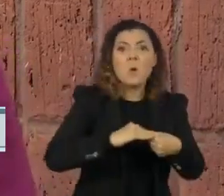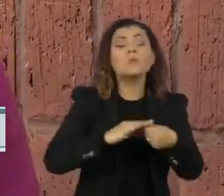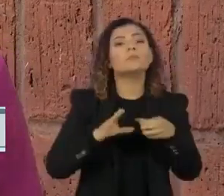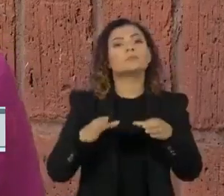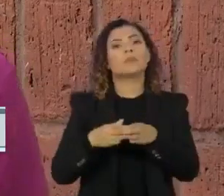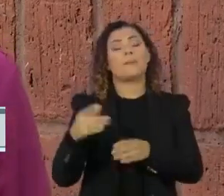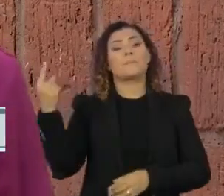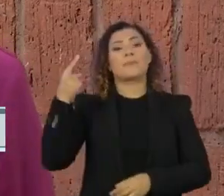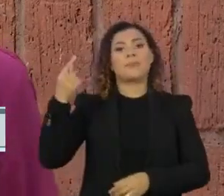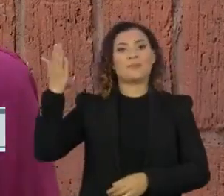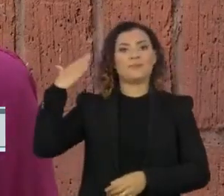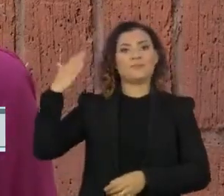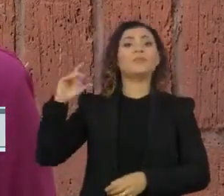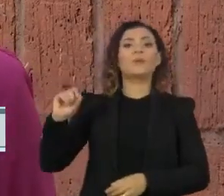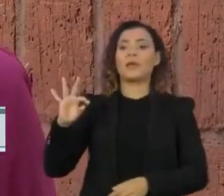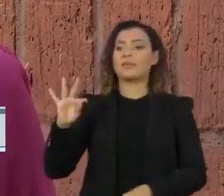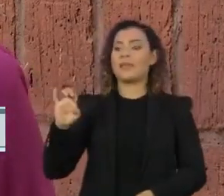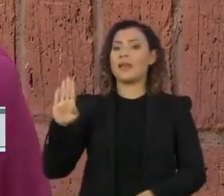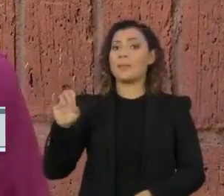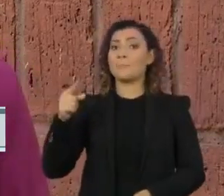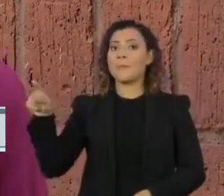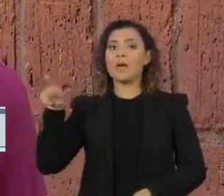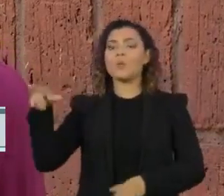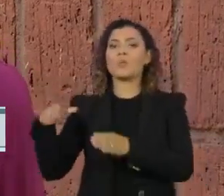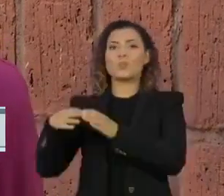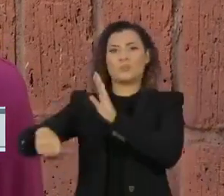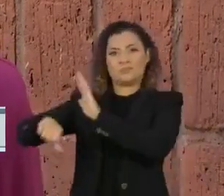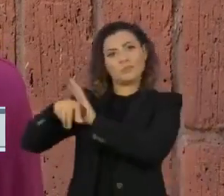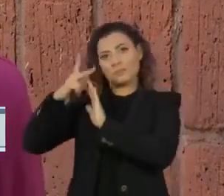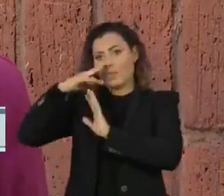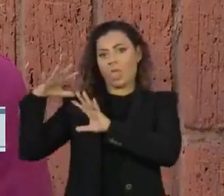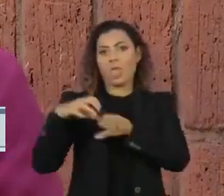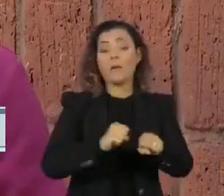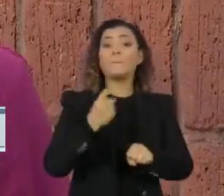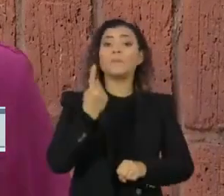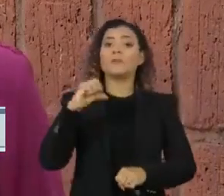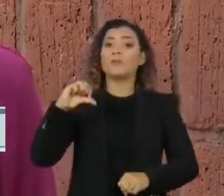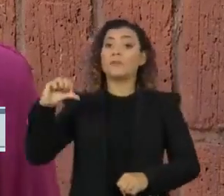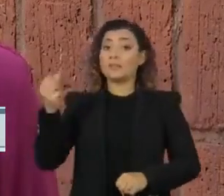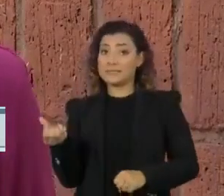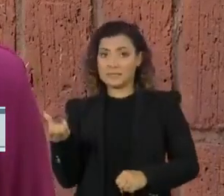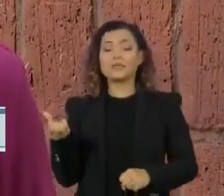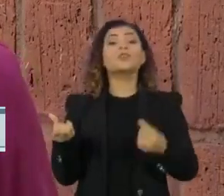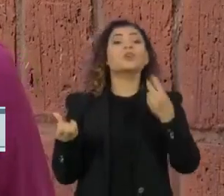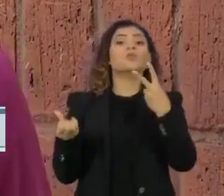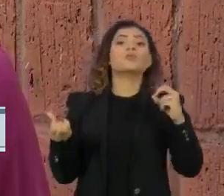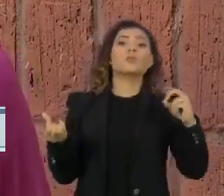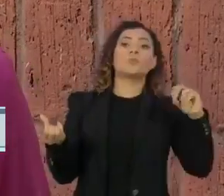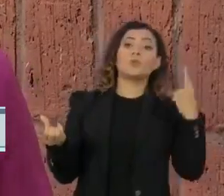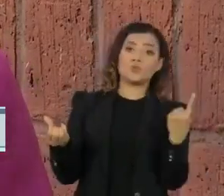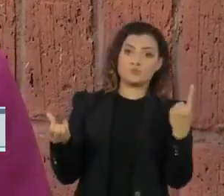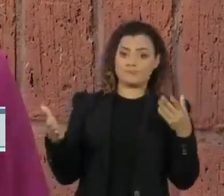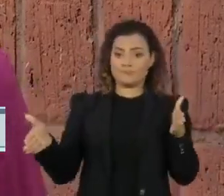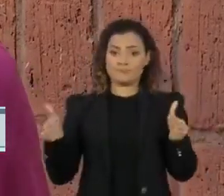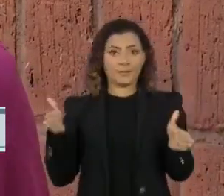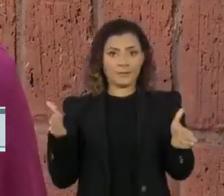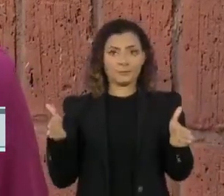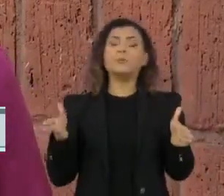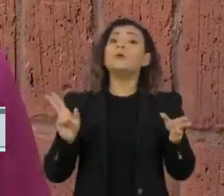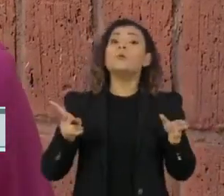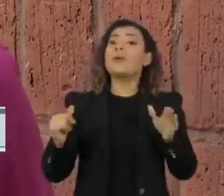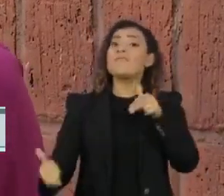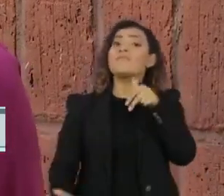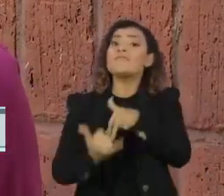da primeira passagem do Talibã pelo governo entre 1996 e 2001, período em que as